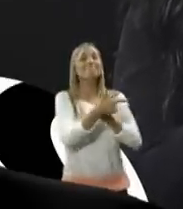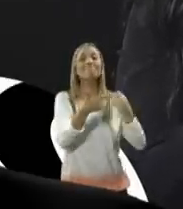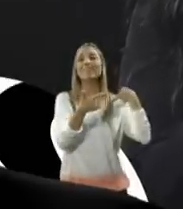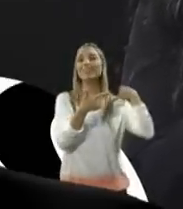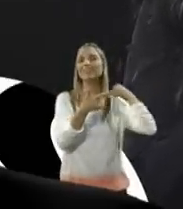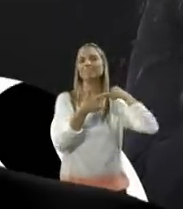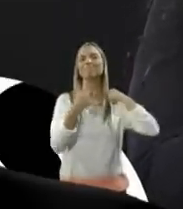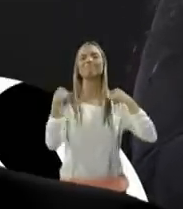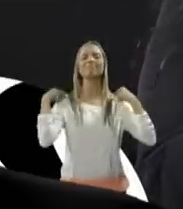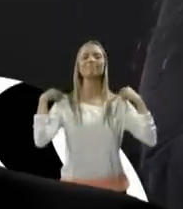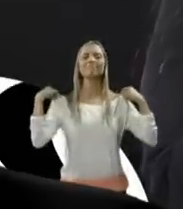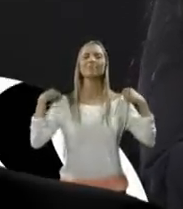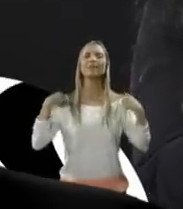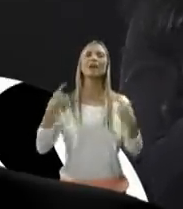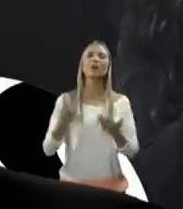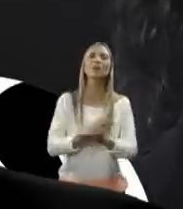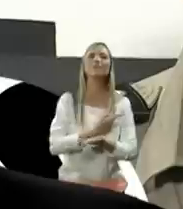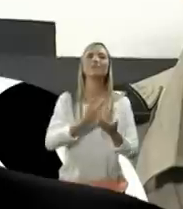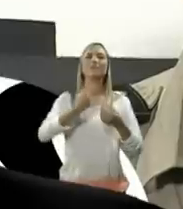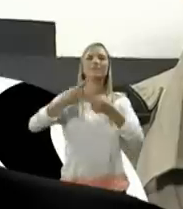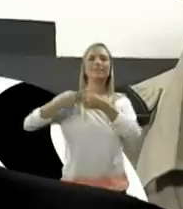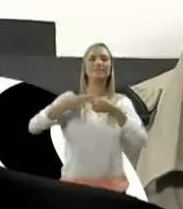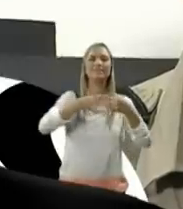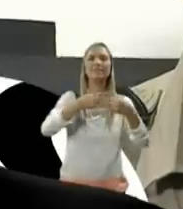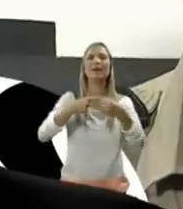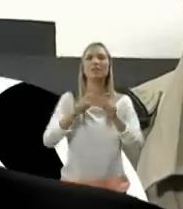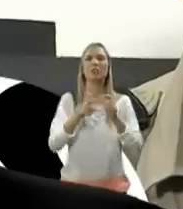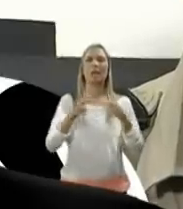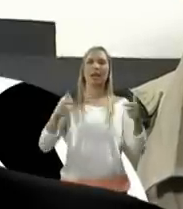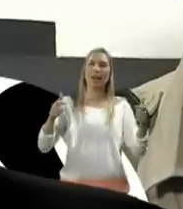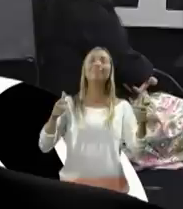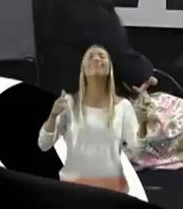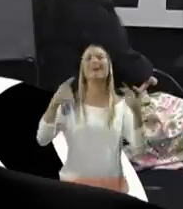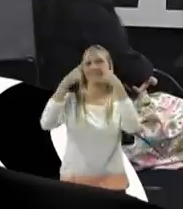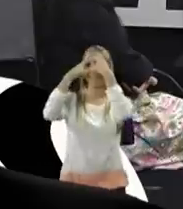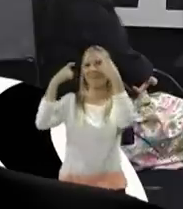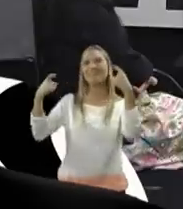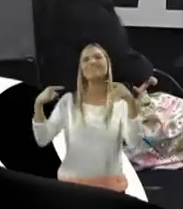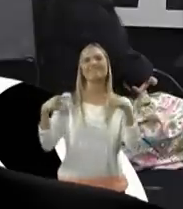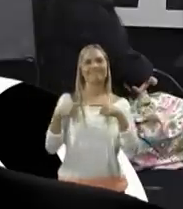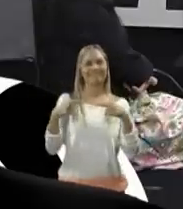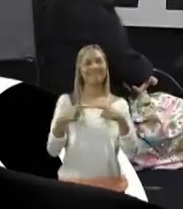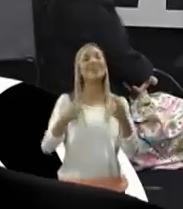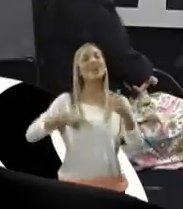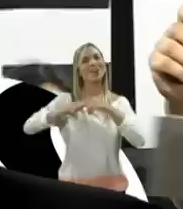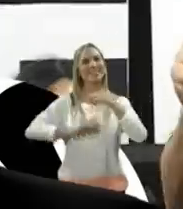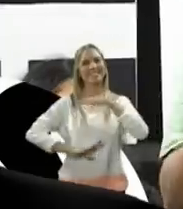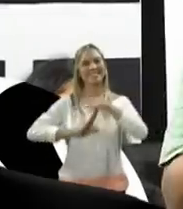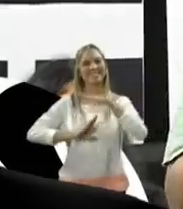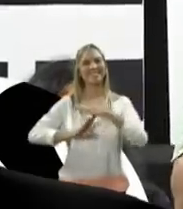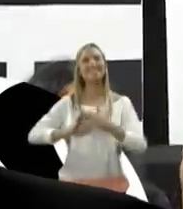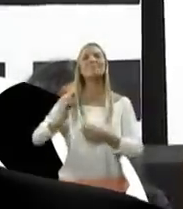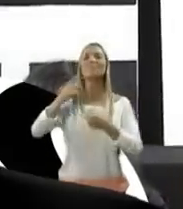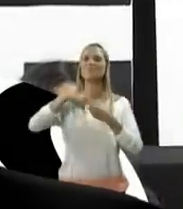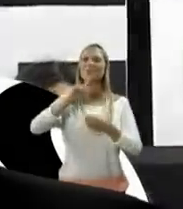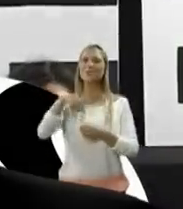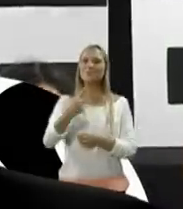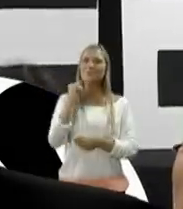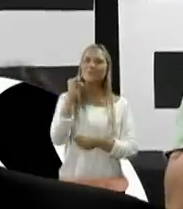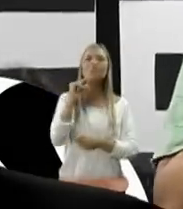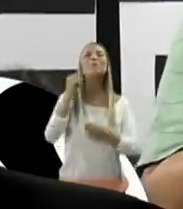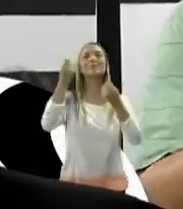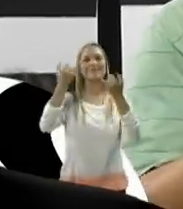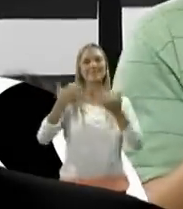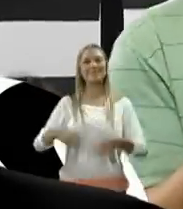a urbanização e a criminalidade estão relacionadas. O programa Questões dá uma pausa e volta daqui a pouco falando mais